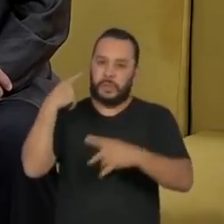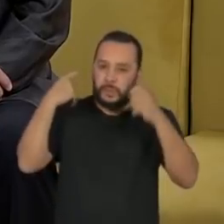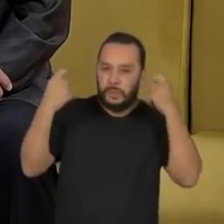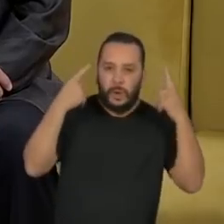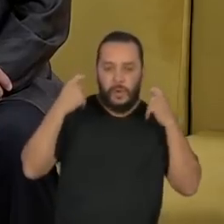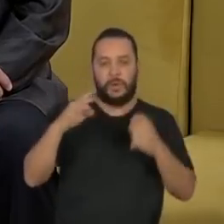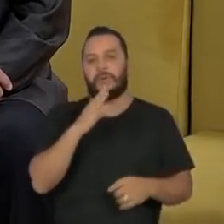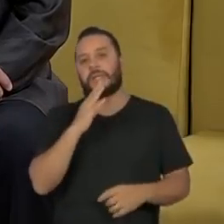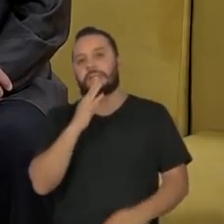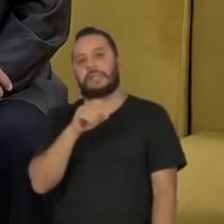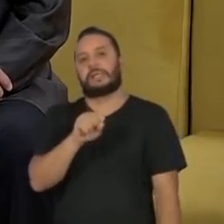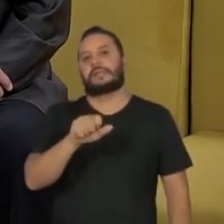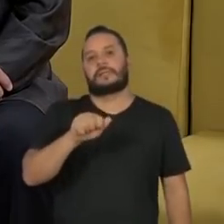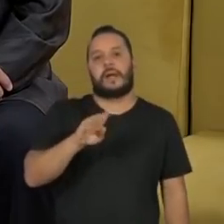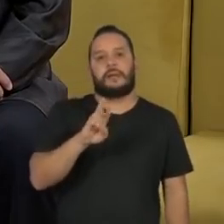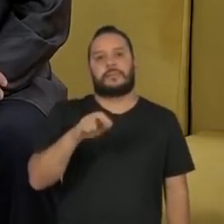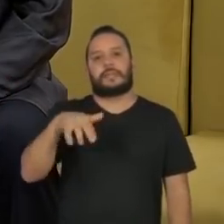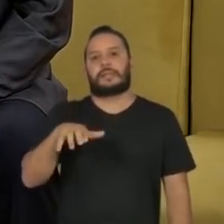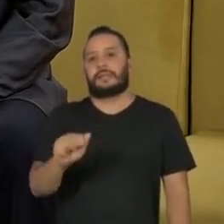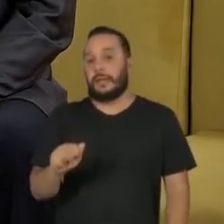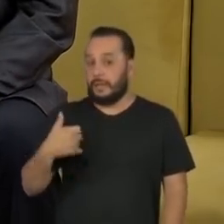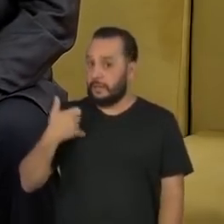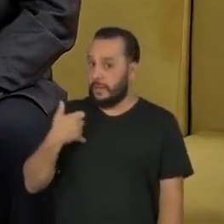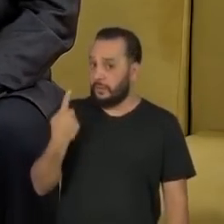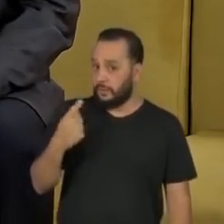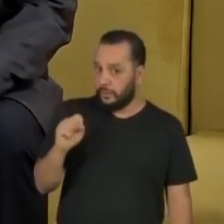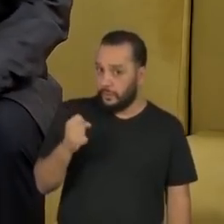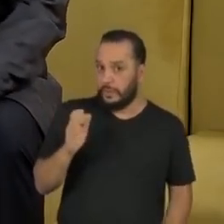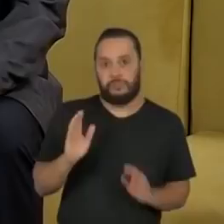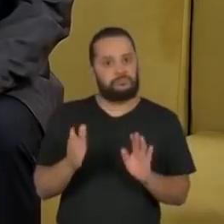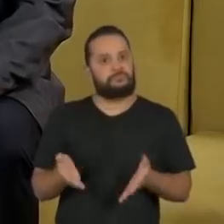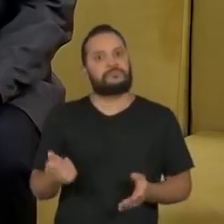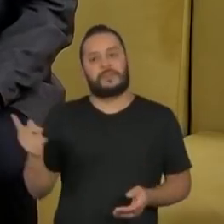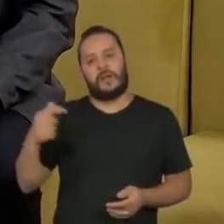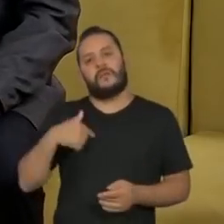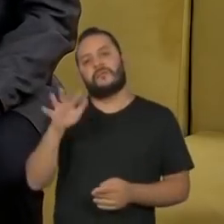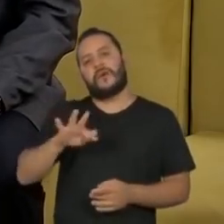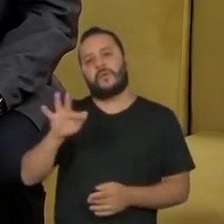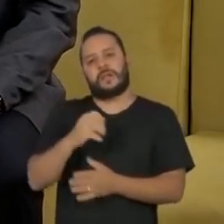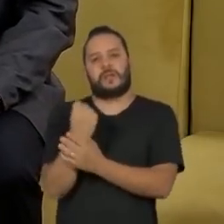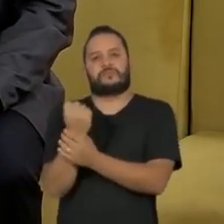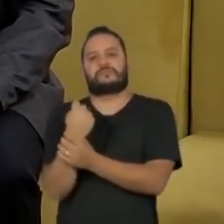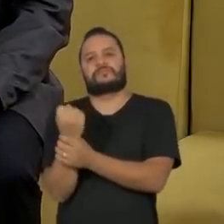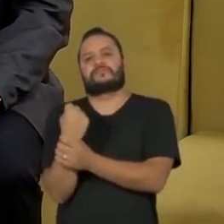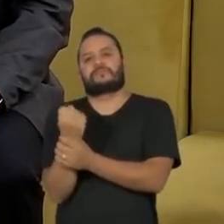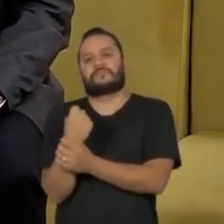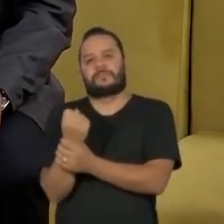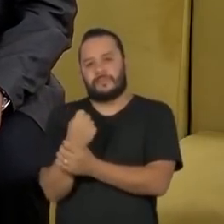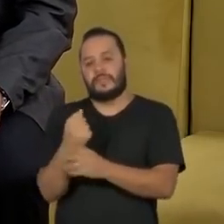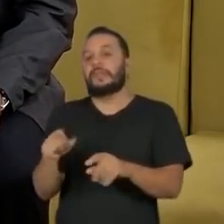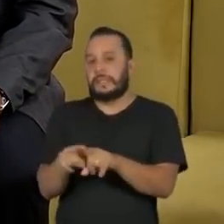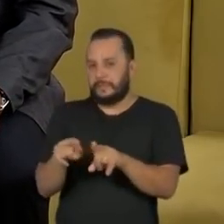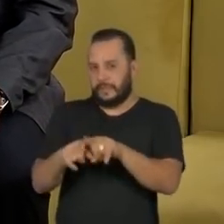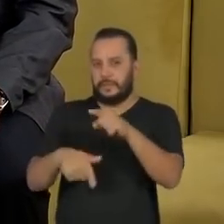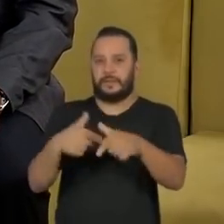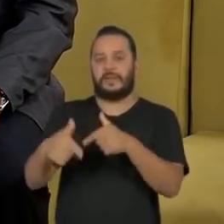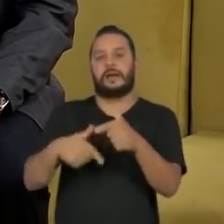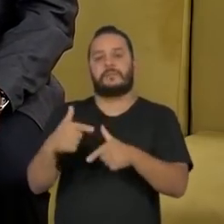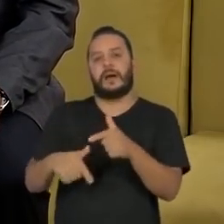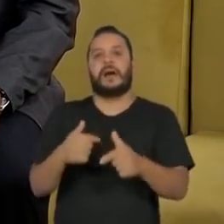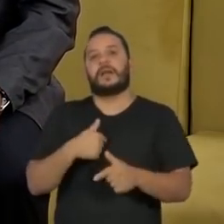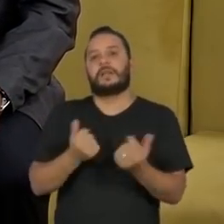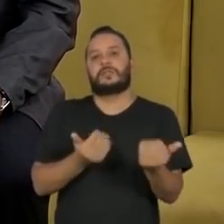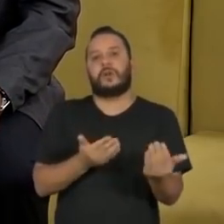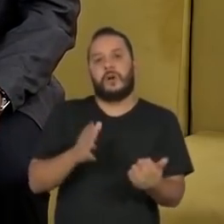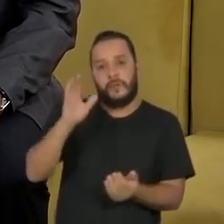artista de rua Sabrina Santos. Com 18 anos de idade, ela faz faculdade de fisioterapia e trabalha como jovem aprendiz